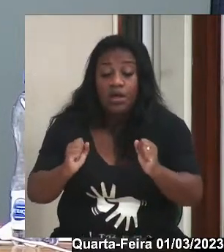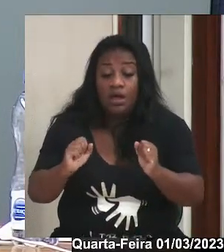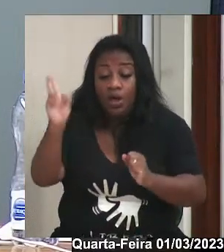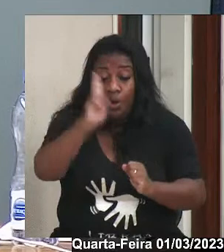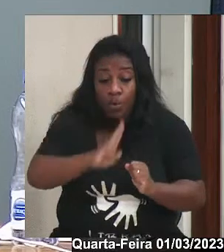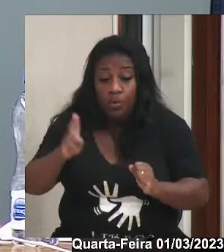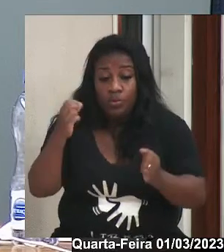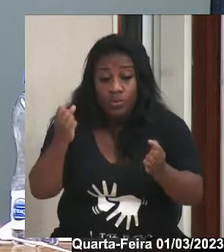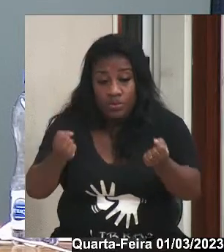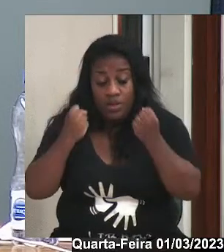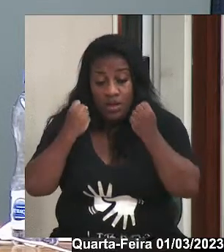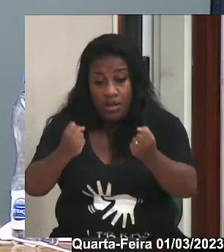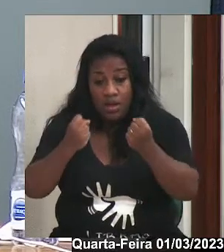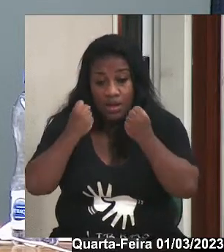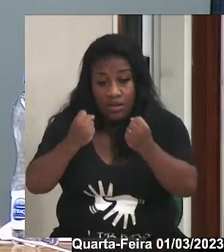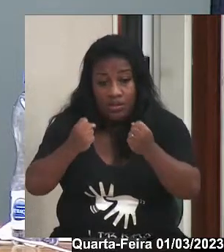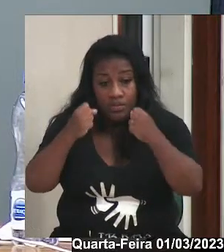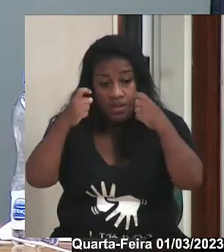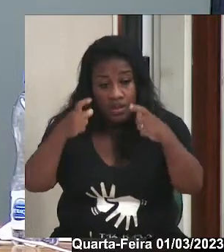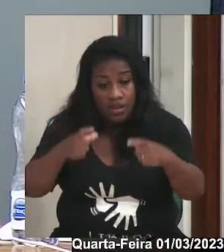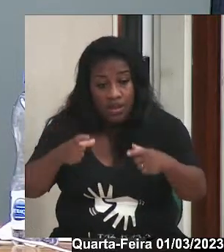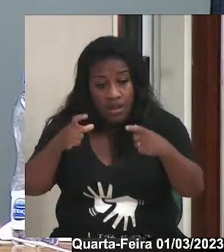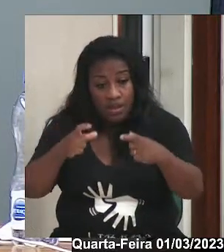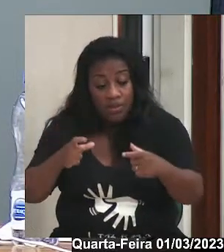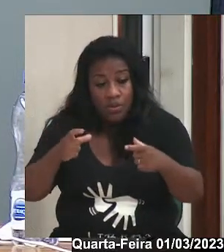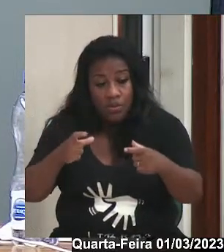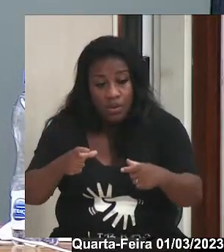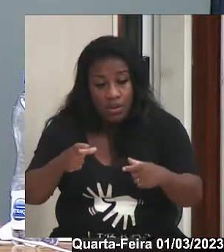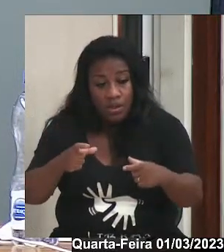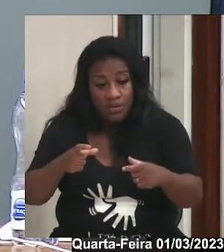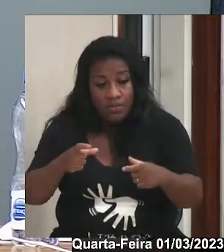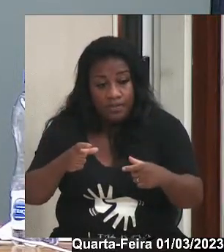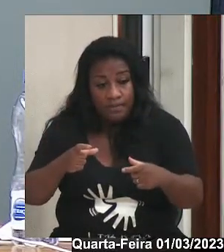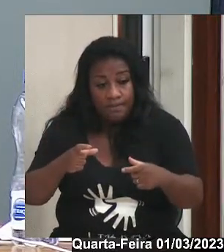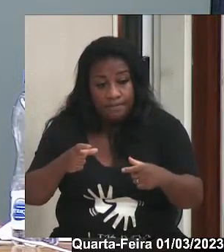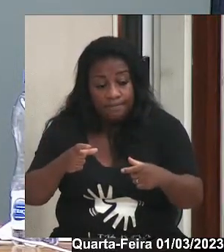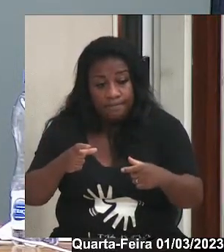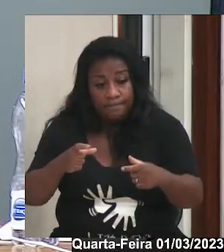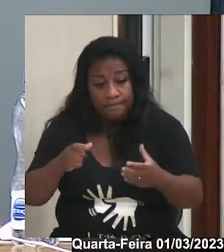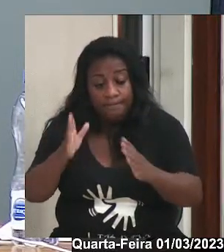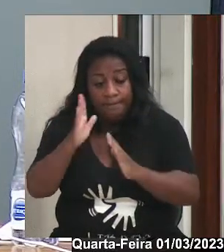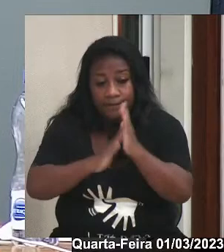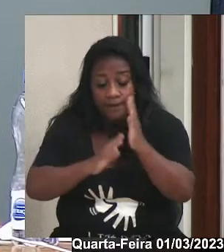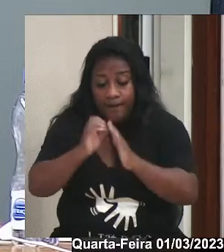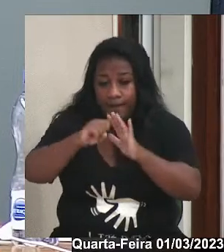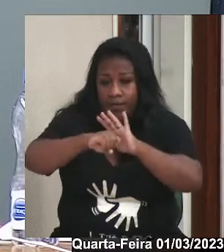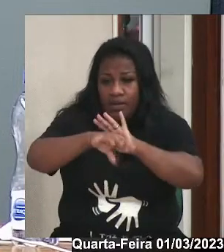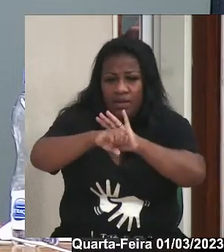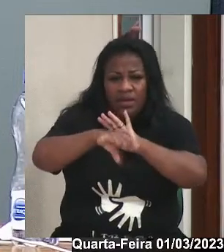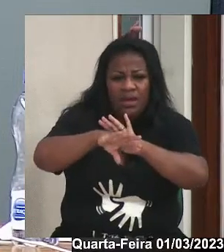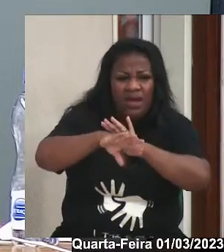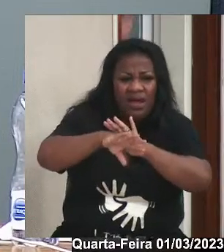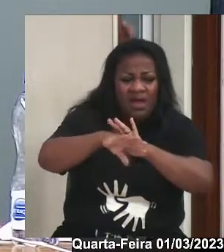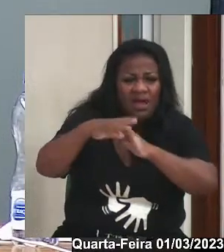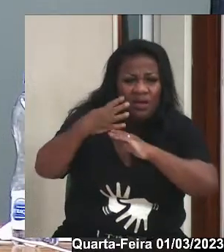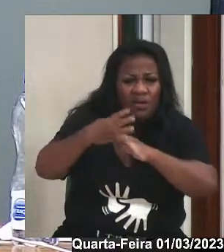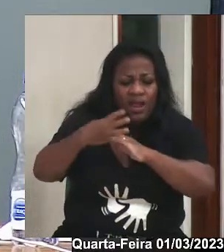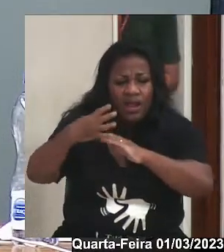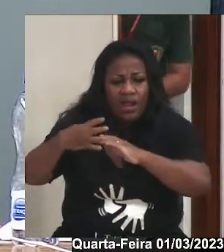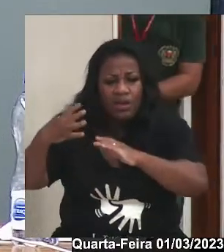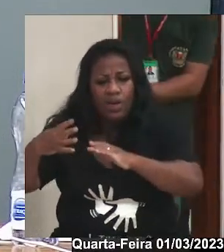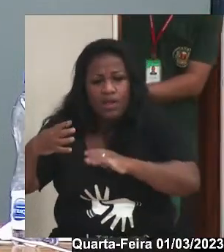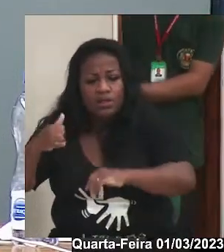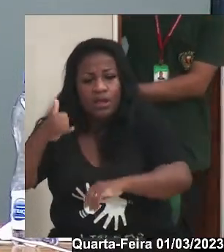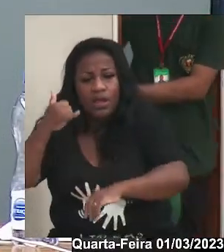clubes, espaços credenciados que forneçam atividade física no município de Budas Arte. Indicação